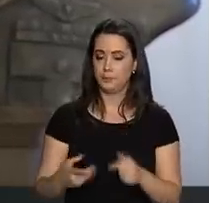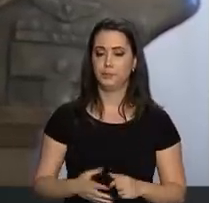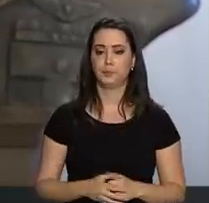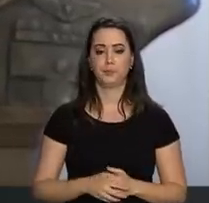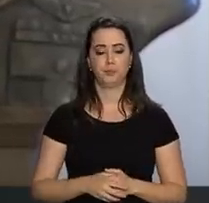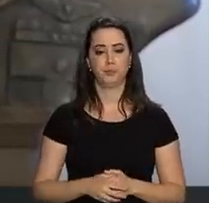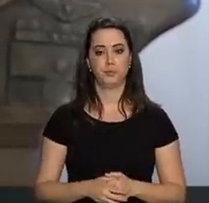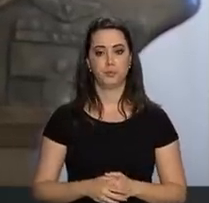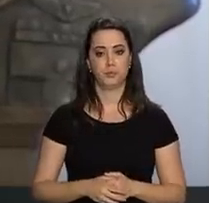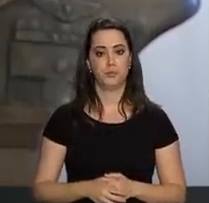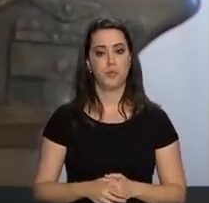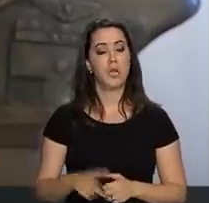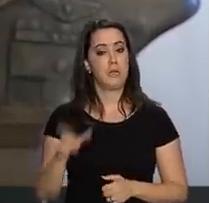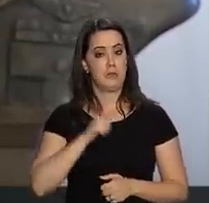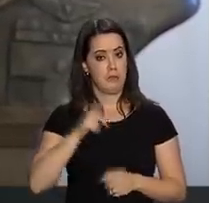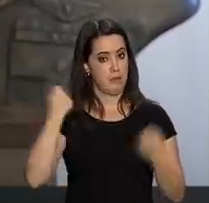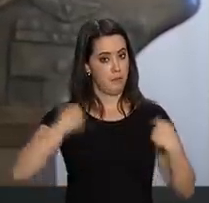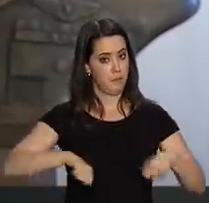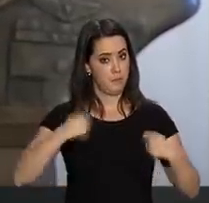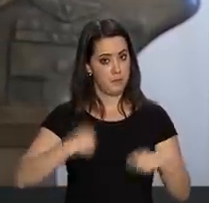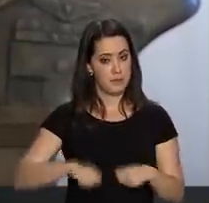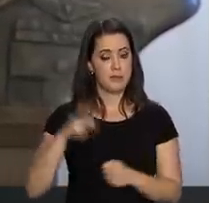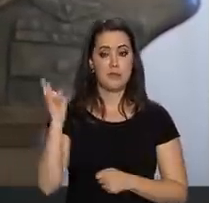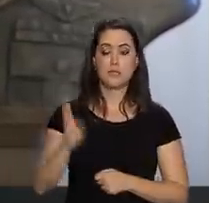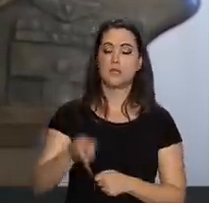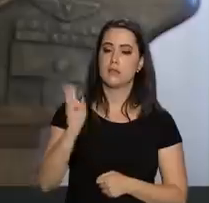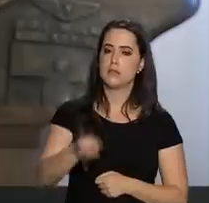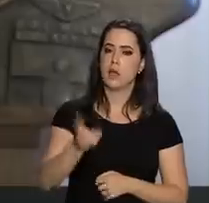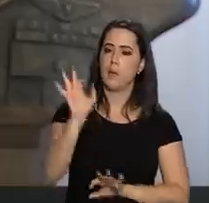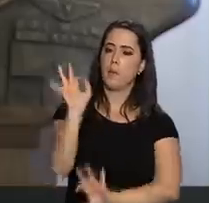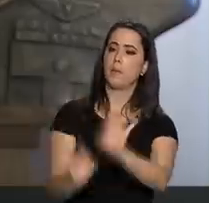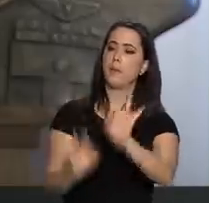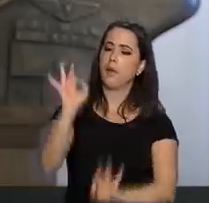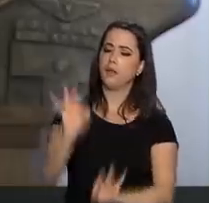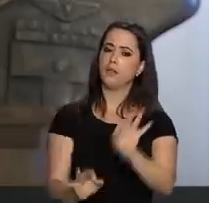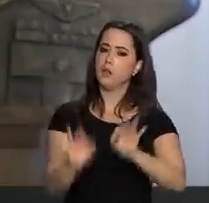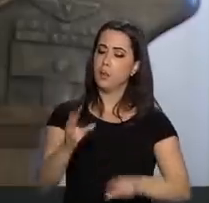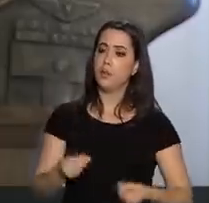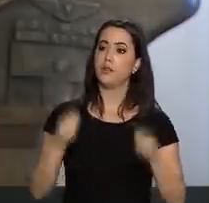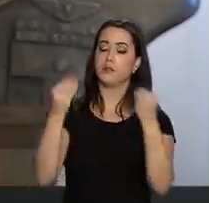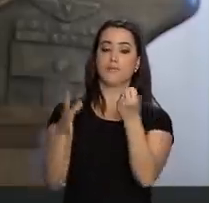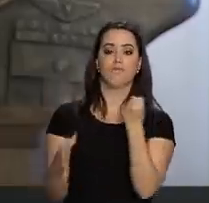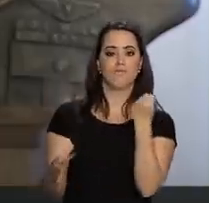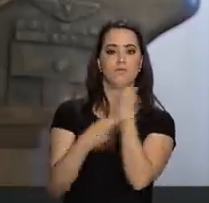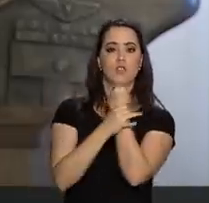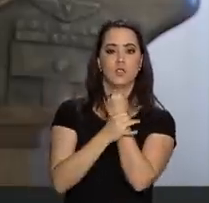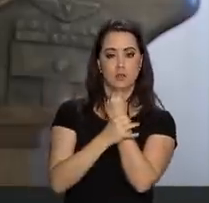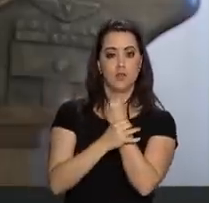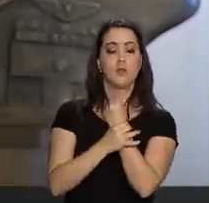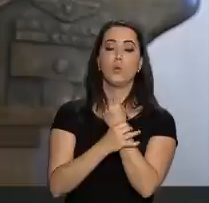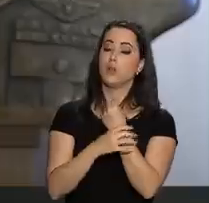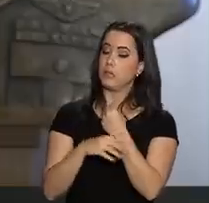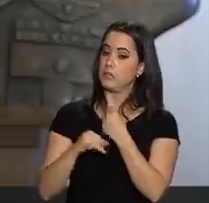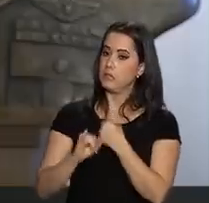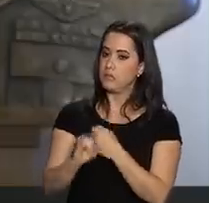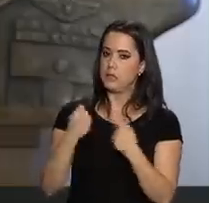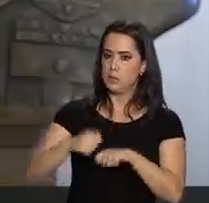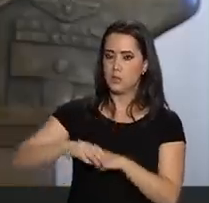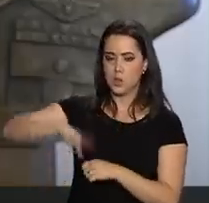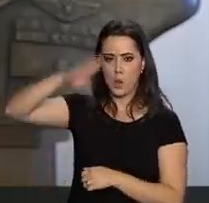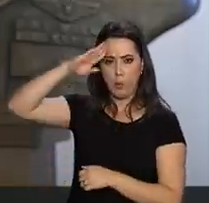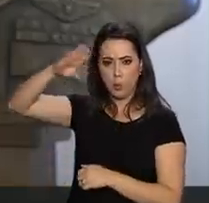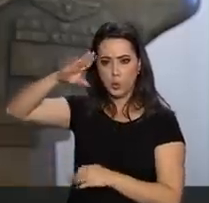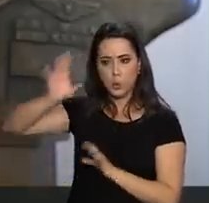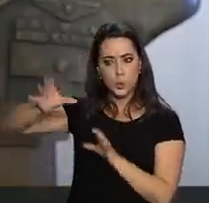hostilidades. Exige permanente esforço de preparo para assegurar a prontidão do emprego das forças.